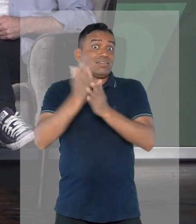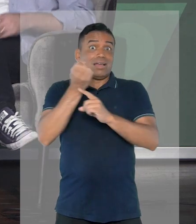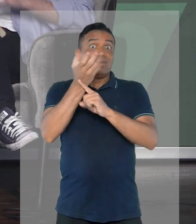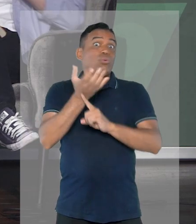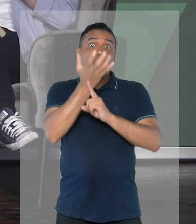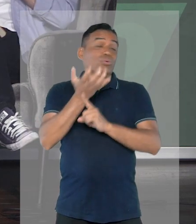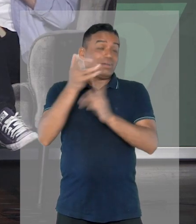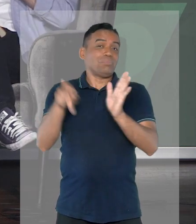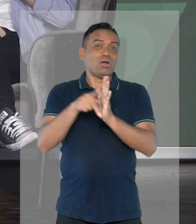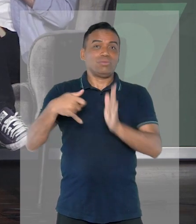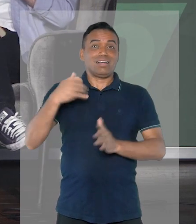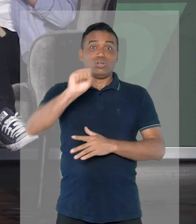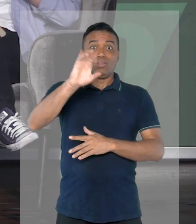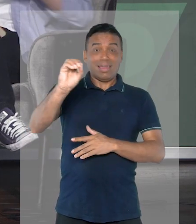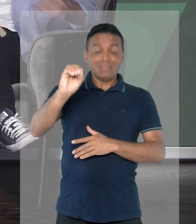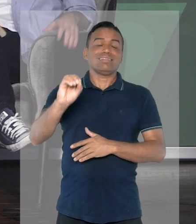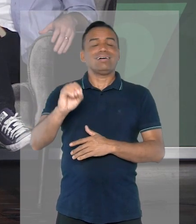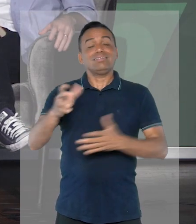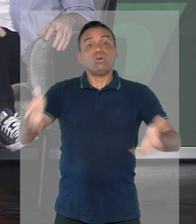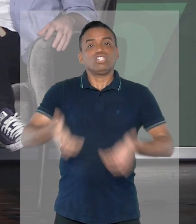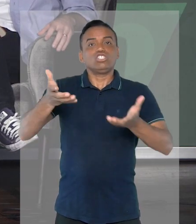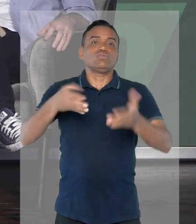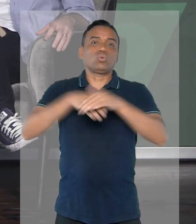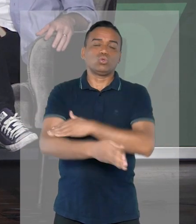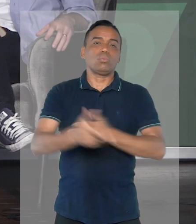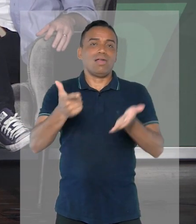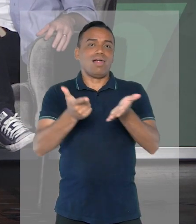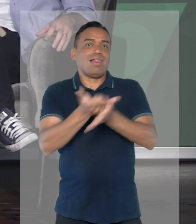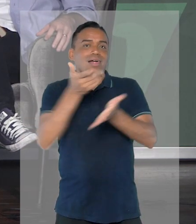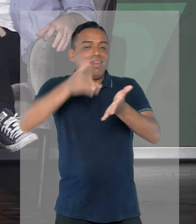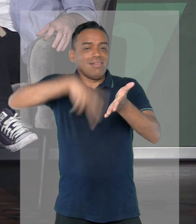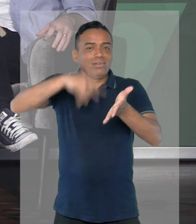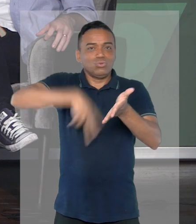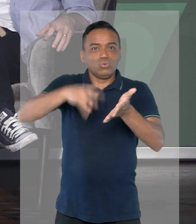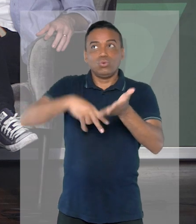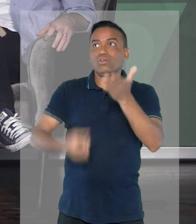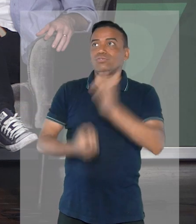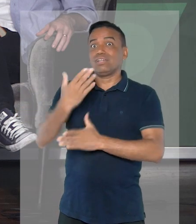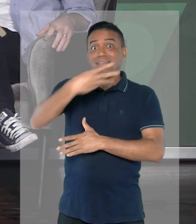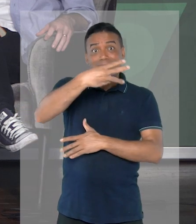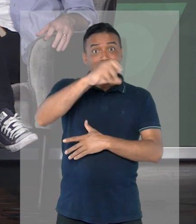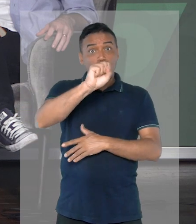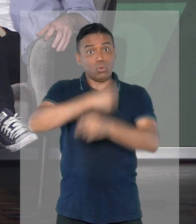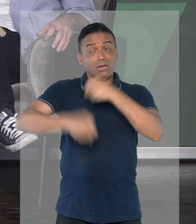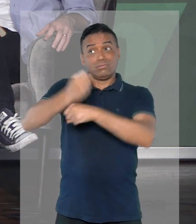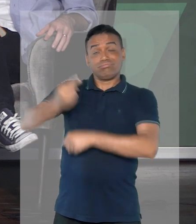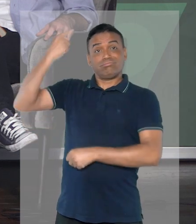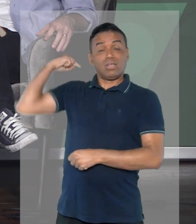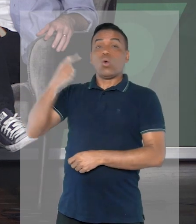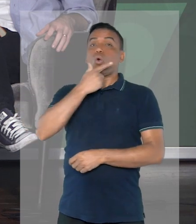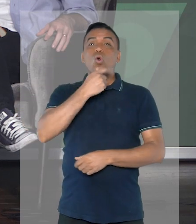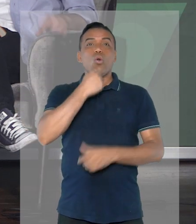para nós aqui do Sempre um Papo, né, esse projeto de incentivo ao hábito da leitura, para quem não conhece, ele foi fundado há 38 anos